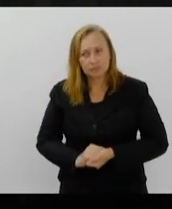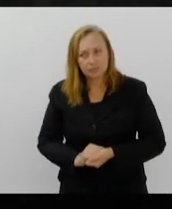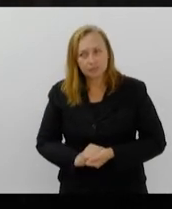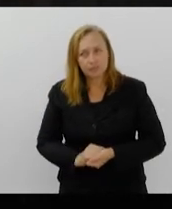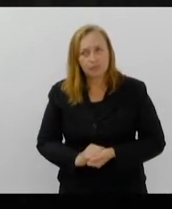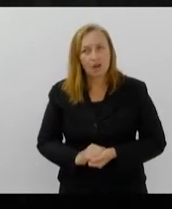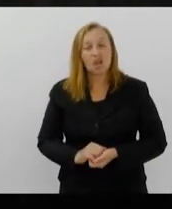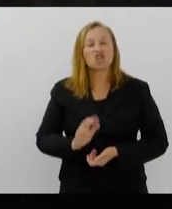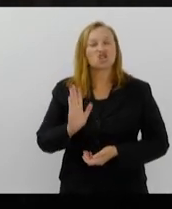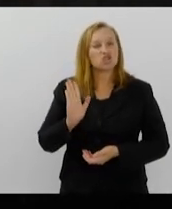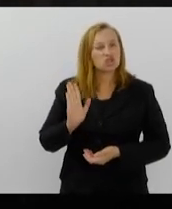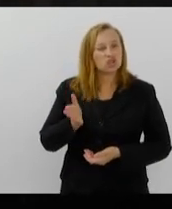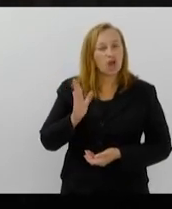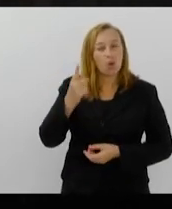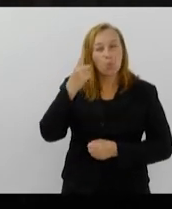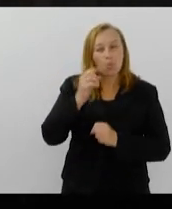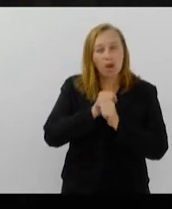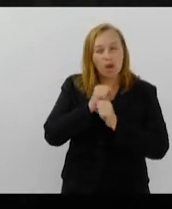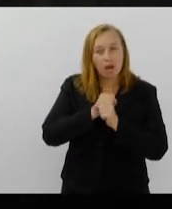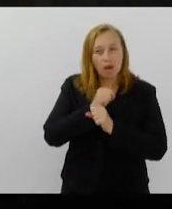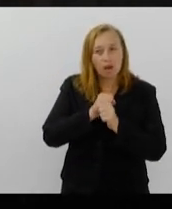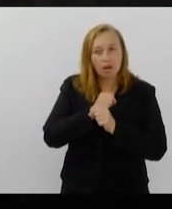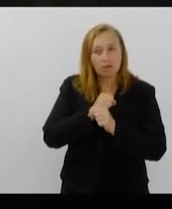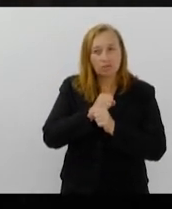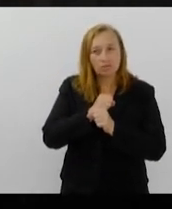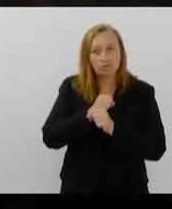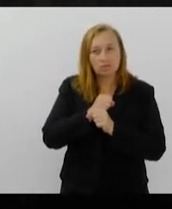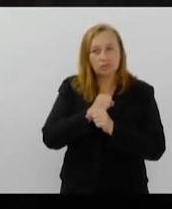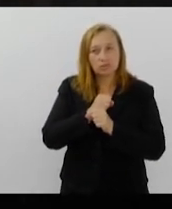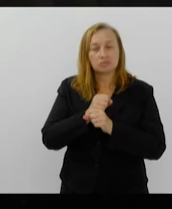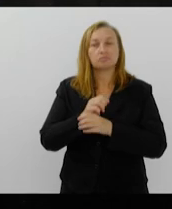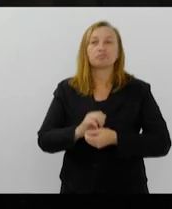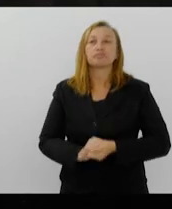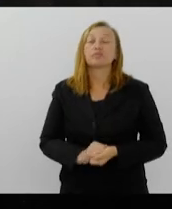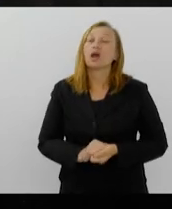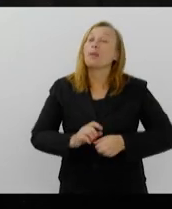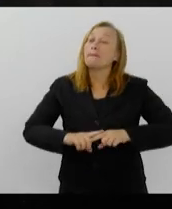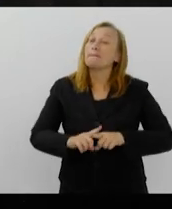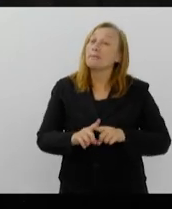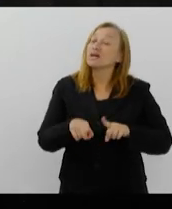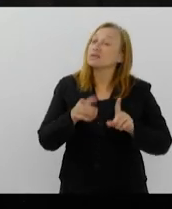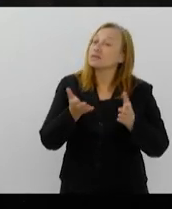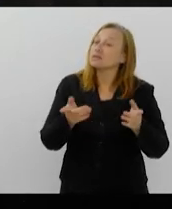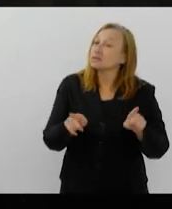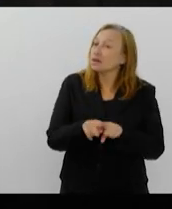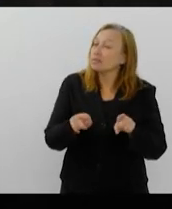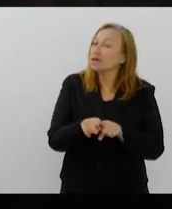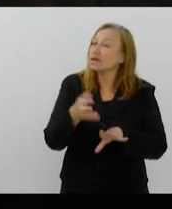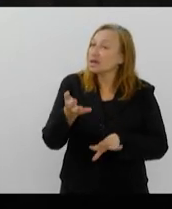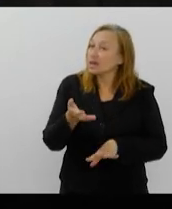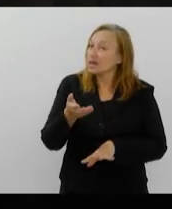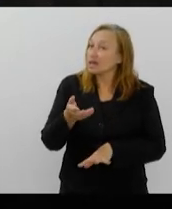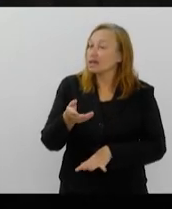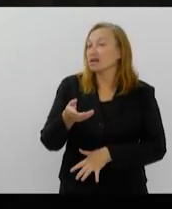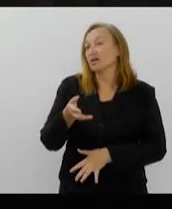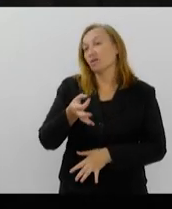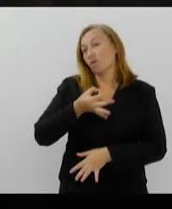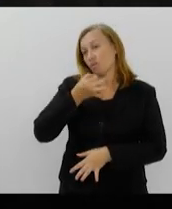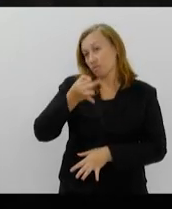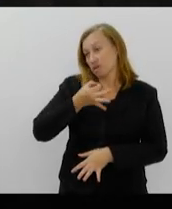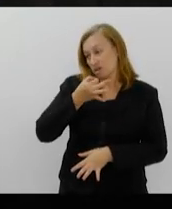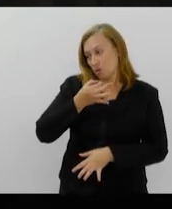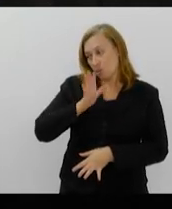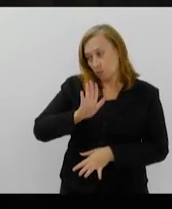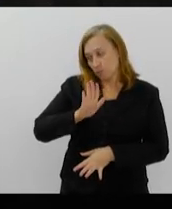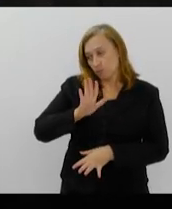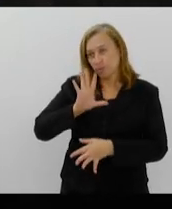já se passou um ano desta emenda. Mas também queria sugerir a Vossa Excelência que nessa linha